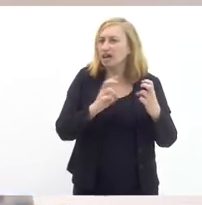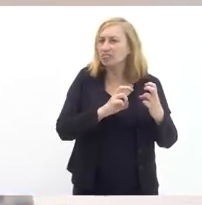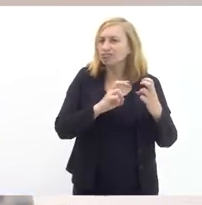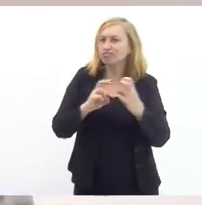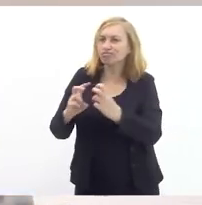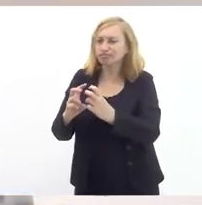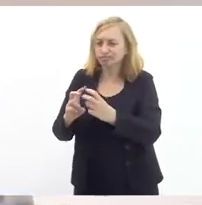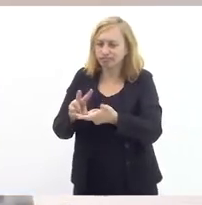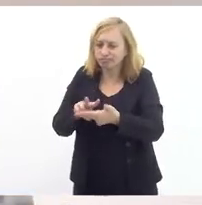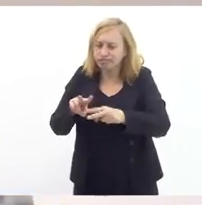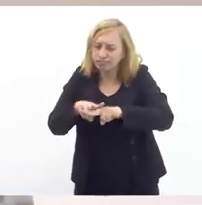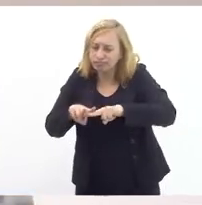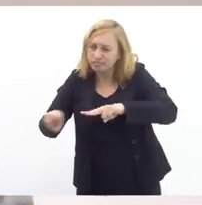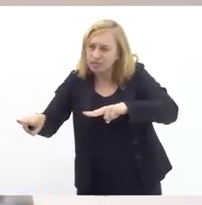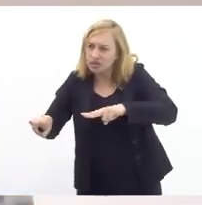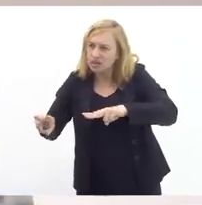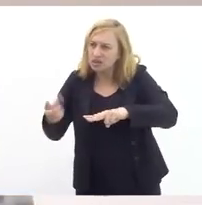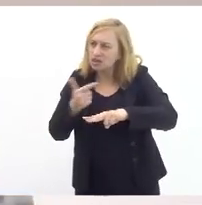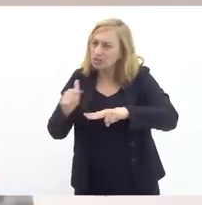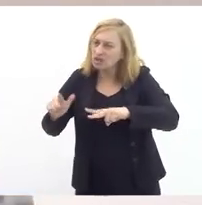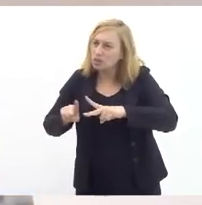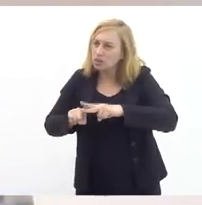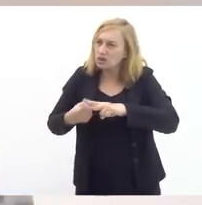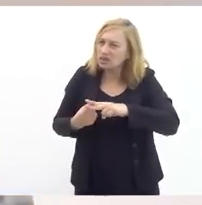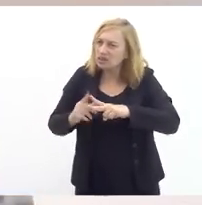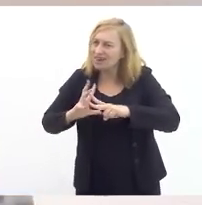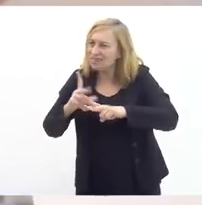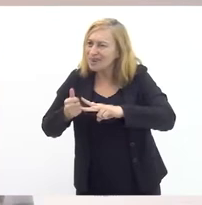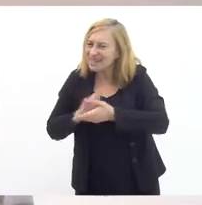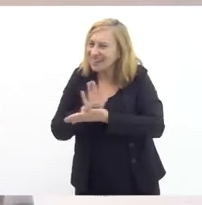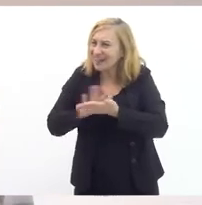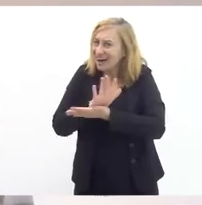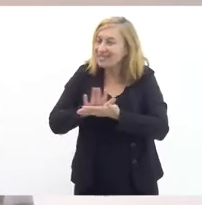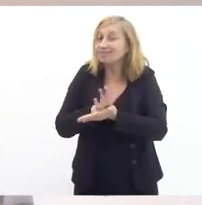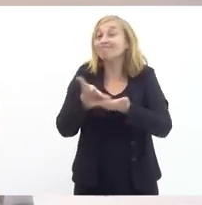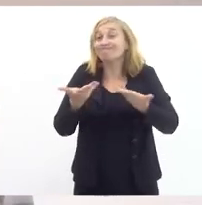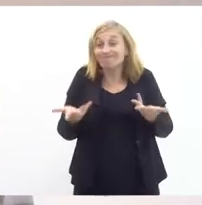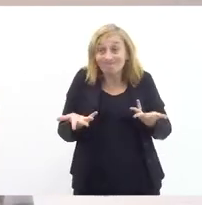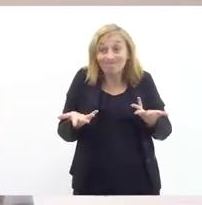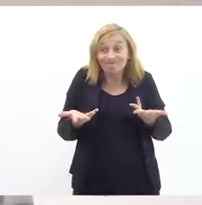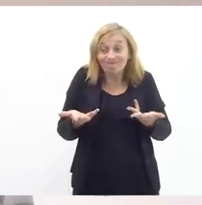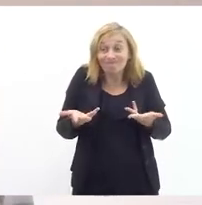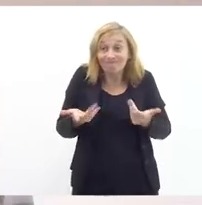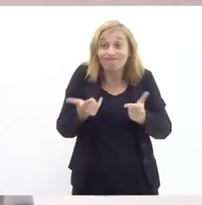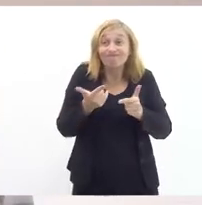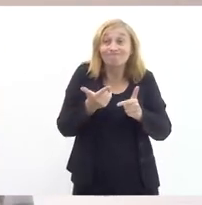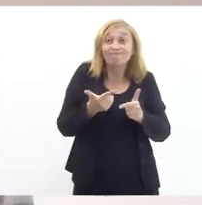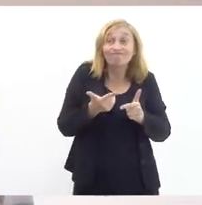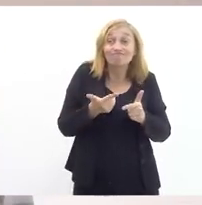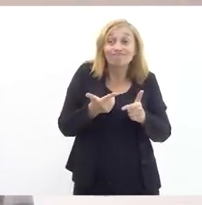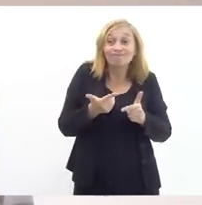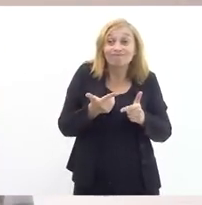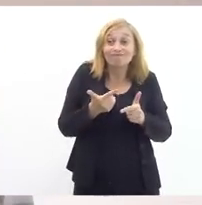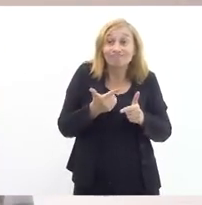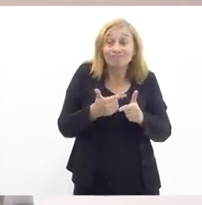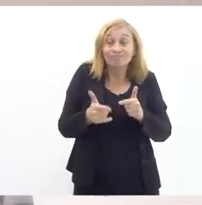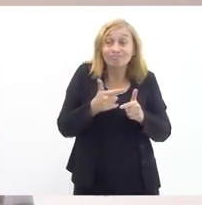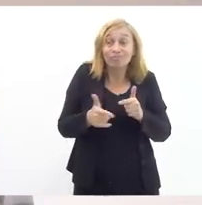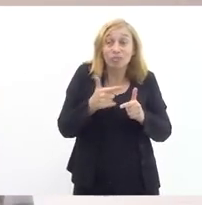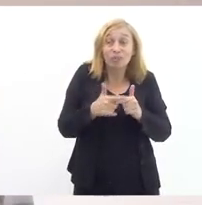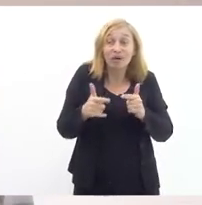manutenção preventiva nem corretiva, ela vai gerar o